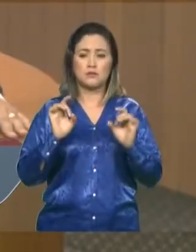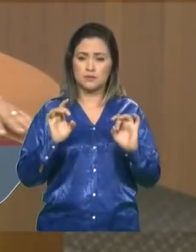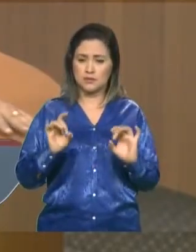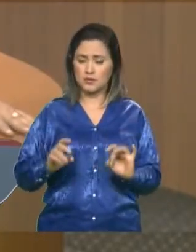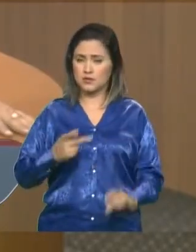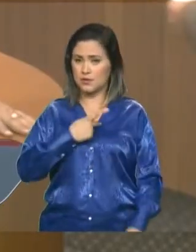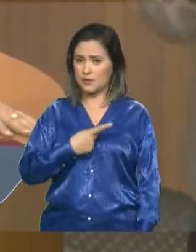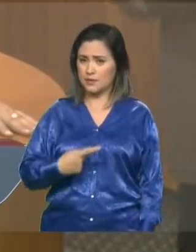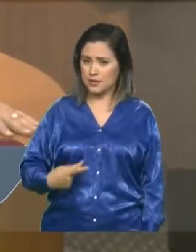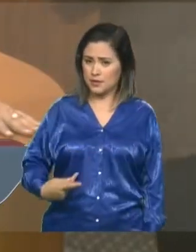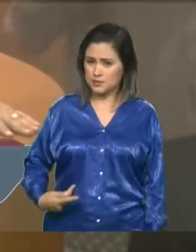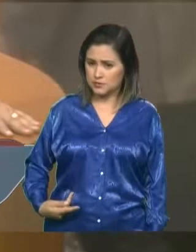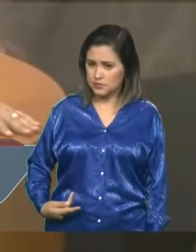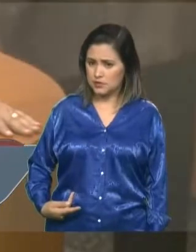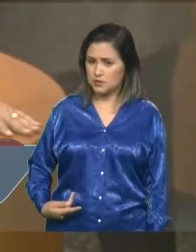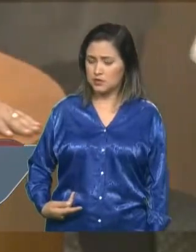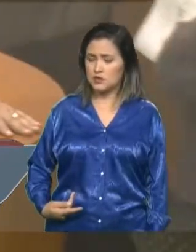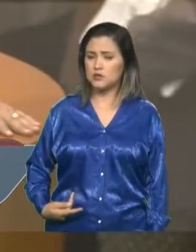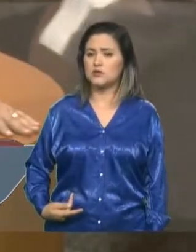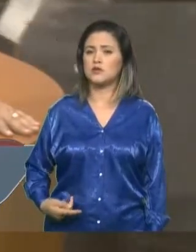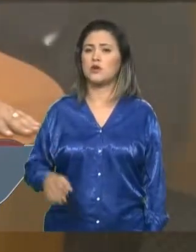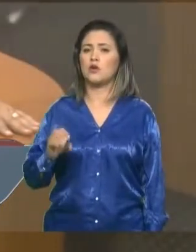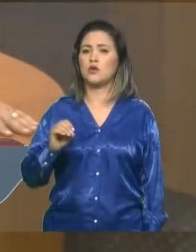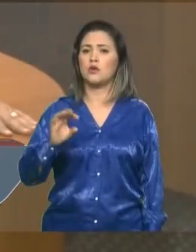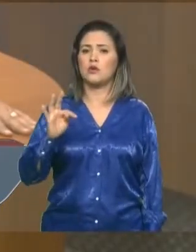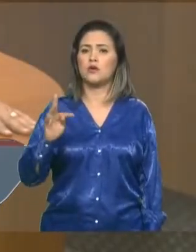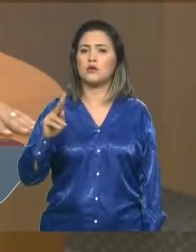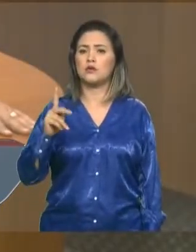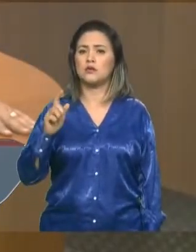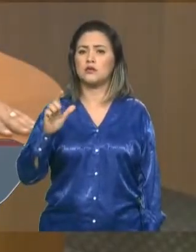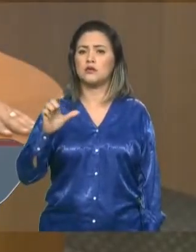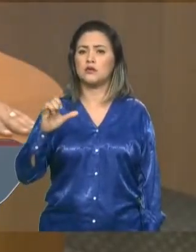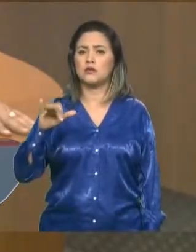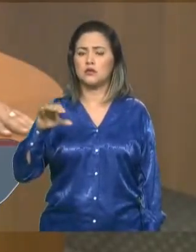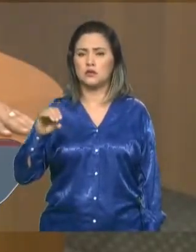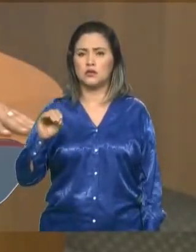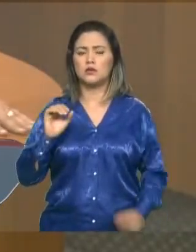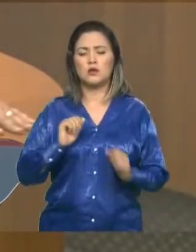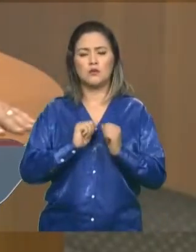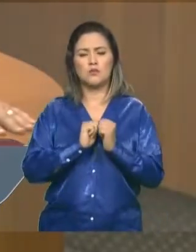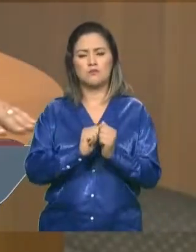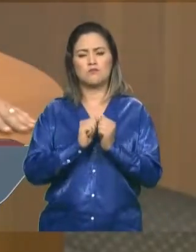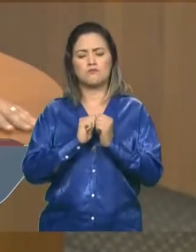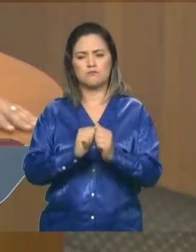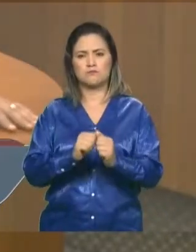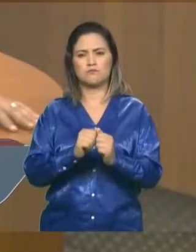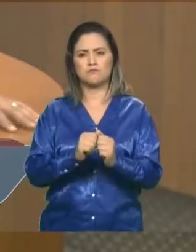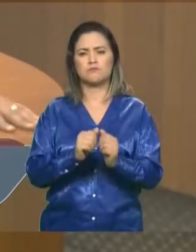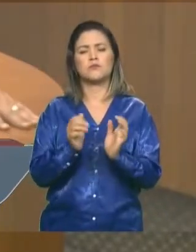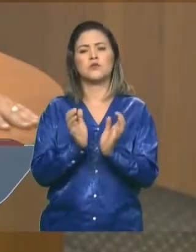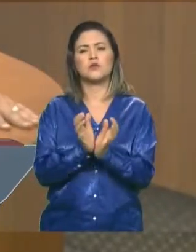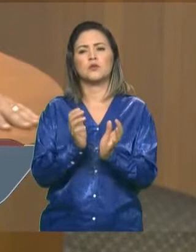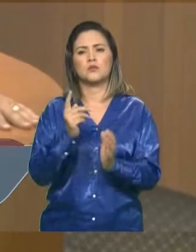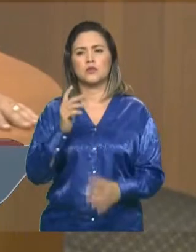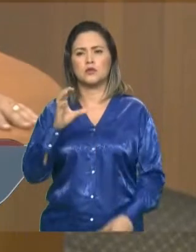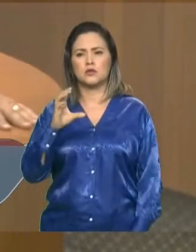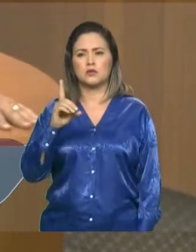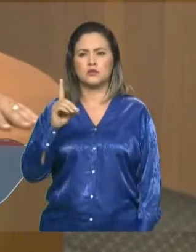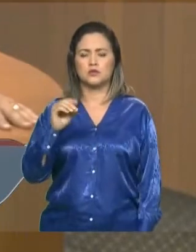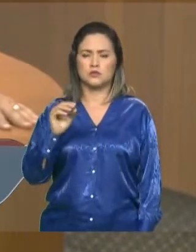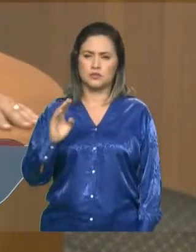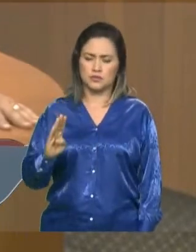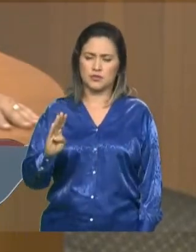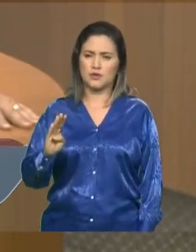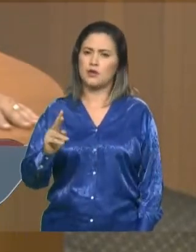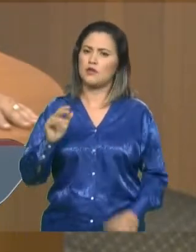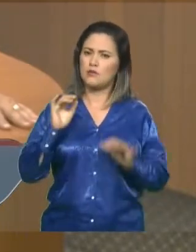da Assembleia, este que é um companheiro do partido, fez uma fala muito firme, dando a dimensão